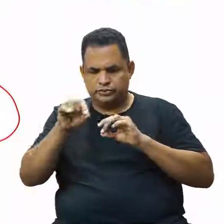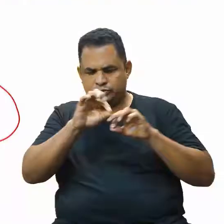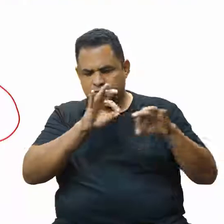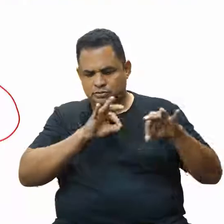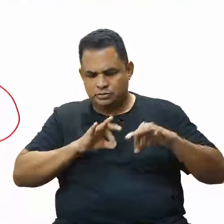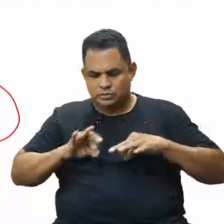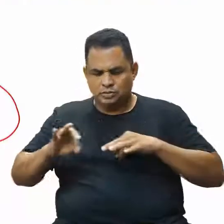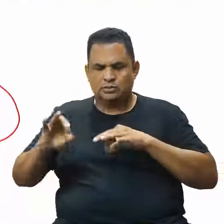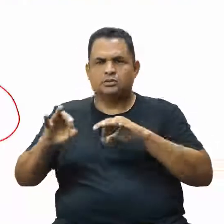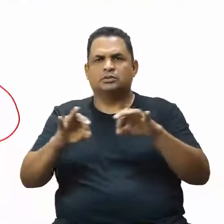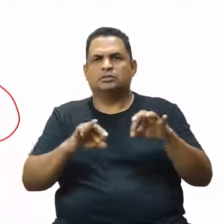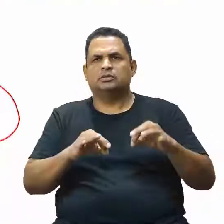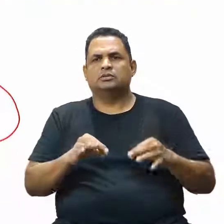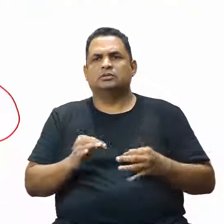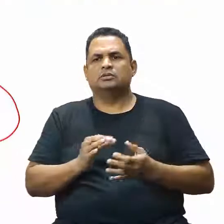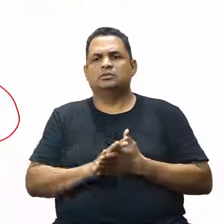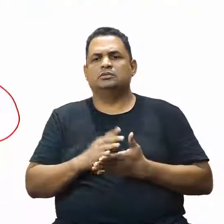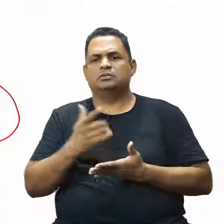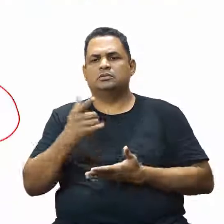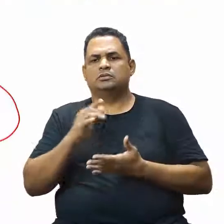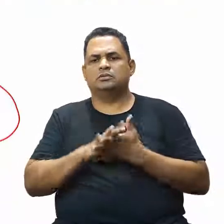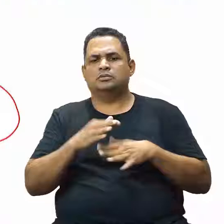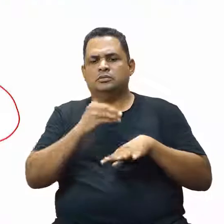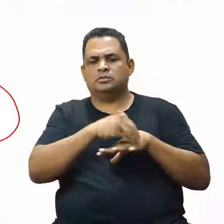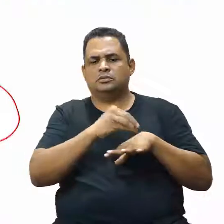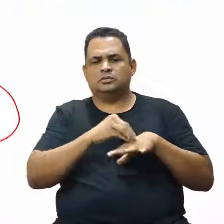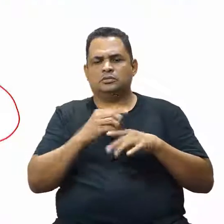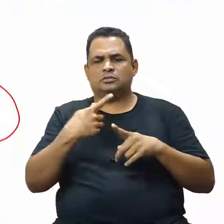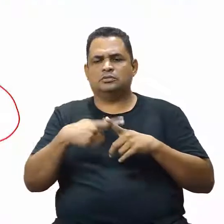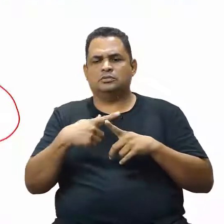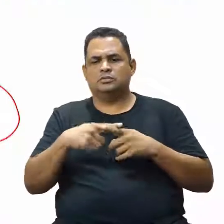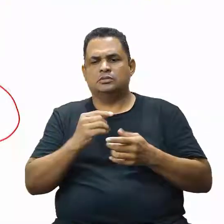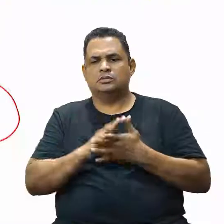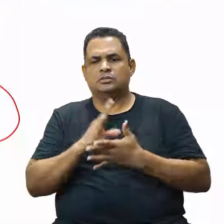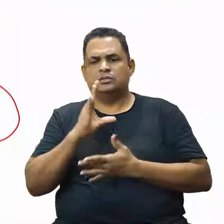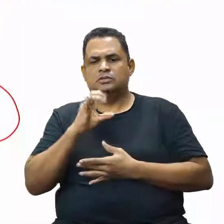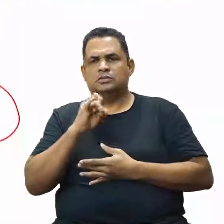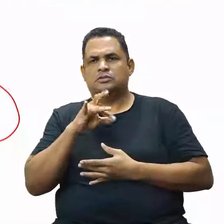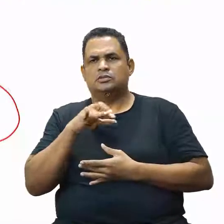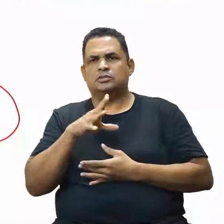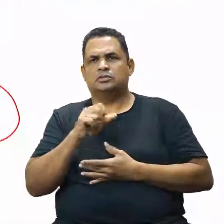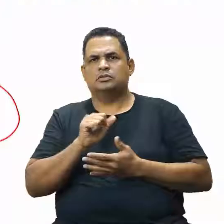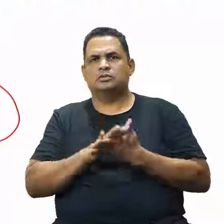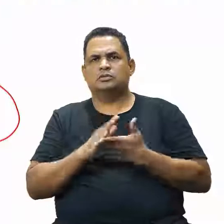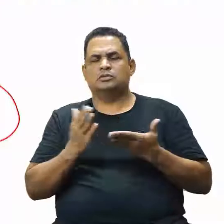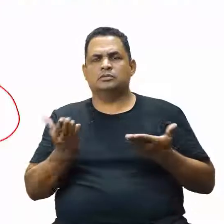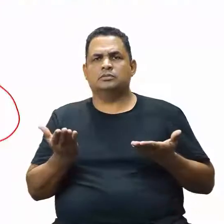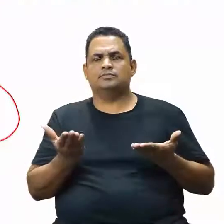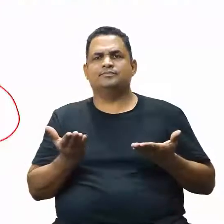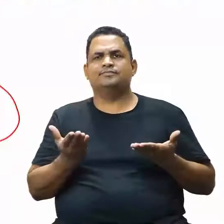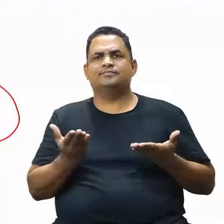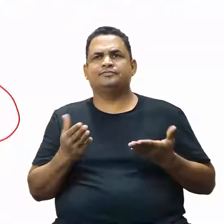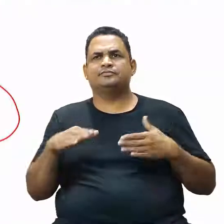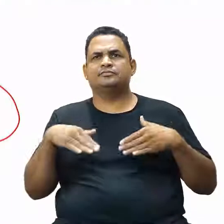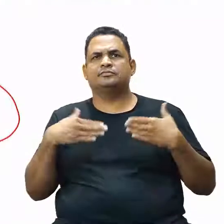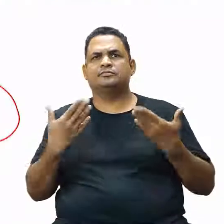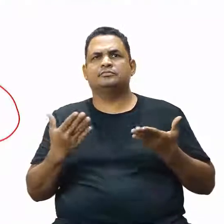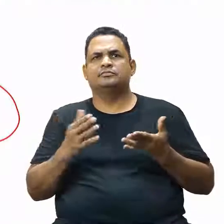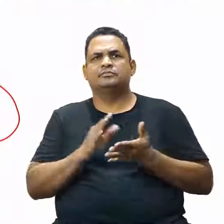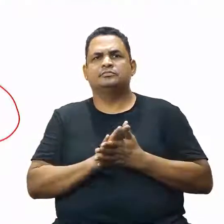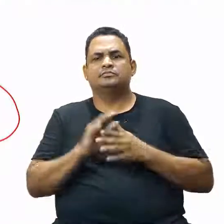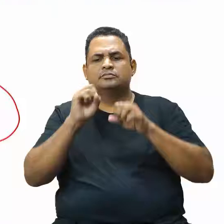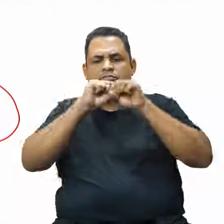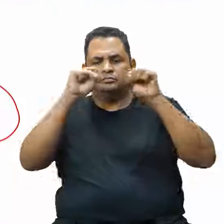braquiara, aí não tem nutrientes por causa desses cupins. Agora, quando a gente fala de